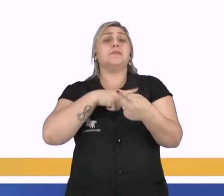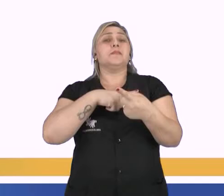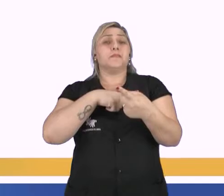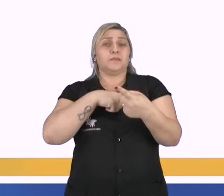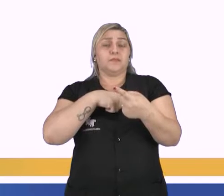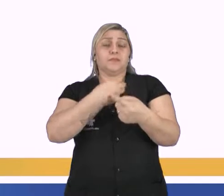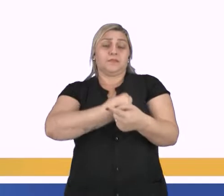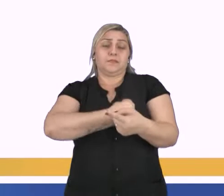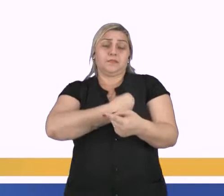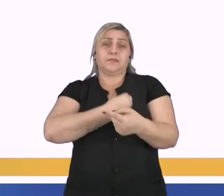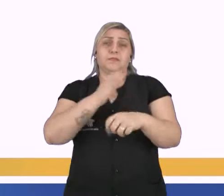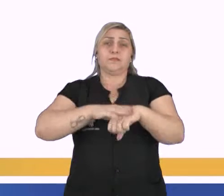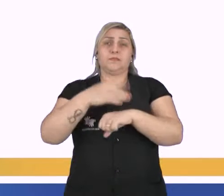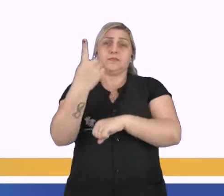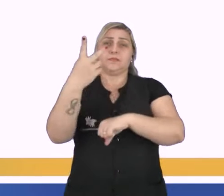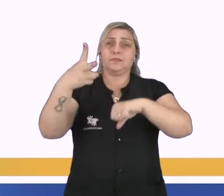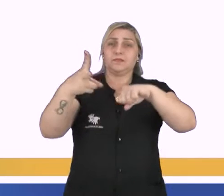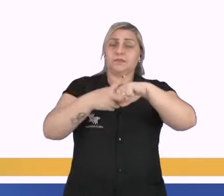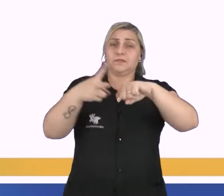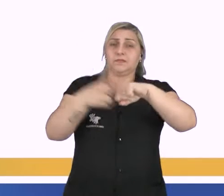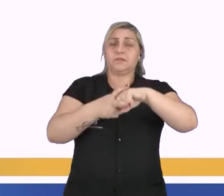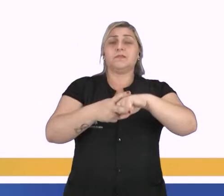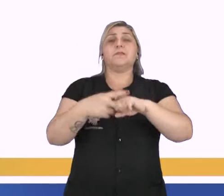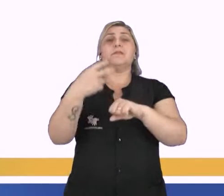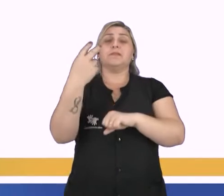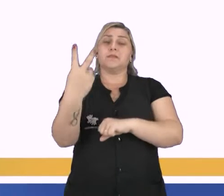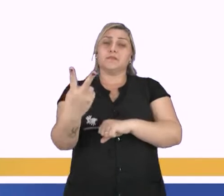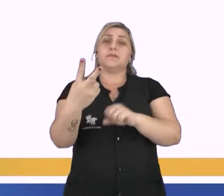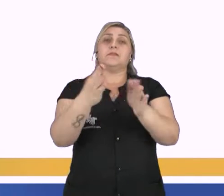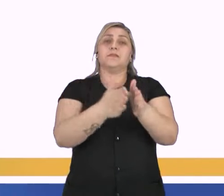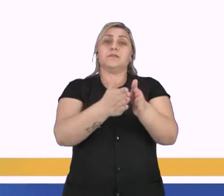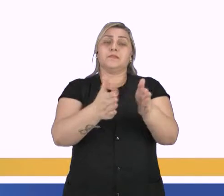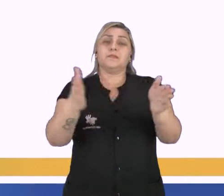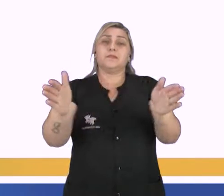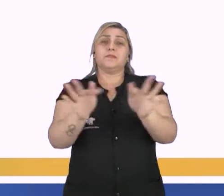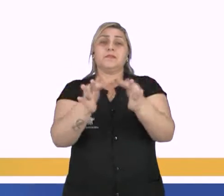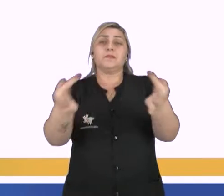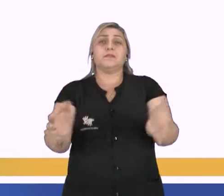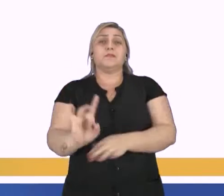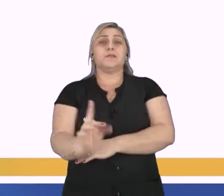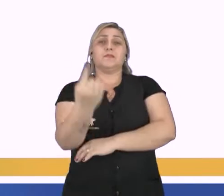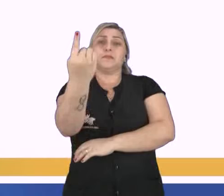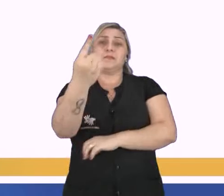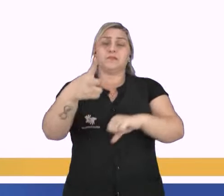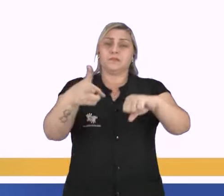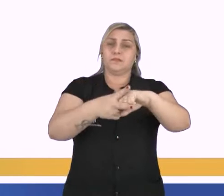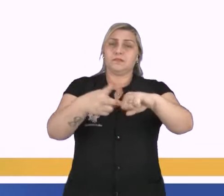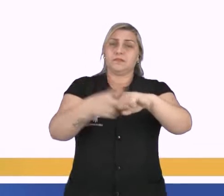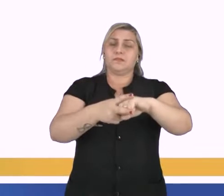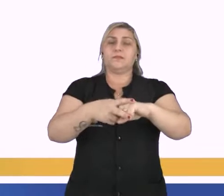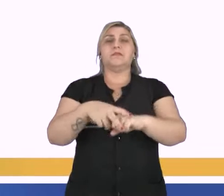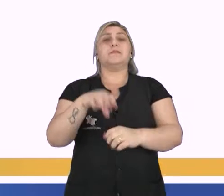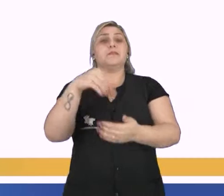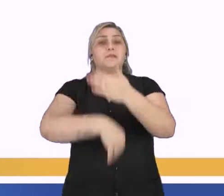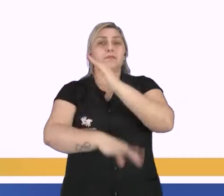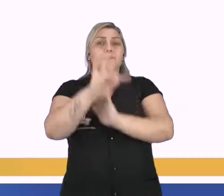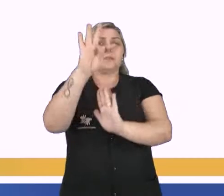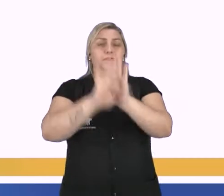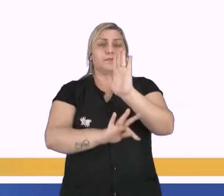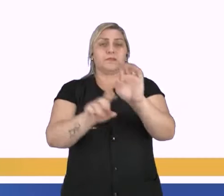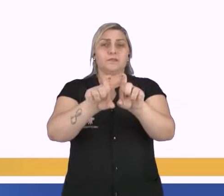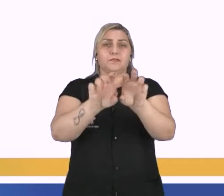verbos, vejam lá no exemplo, e 2 períodos simples, que tem a presença ali apenas de um verbo,